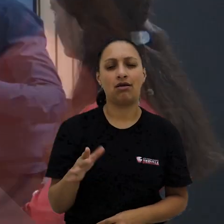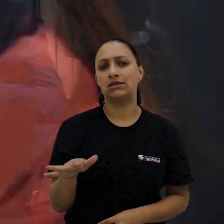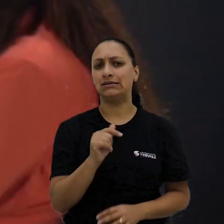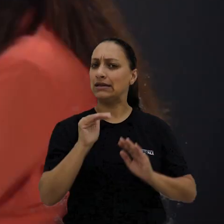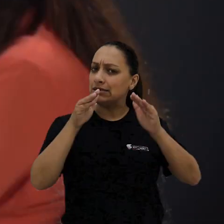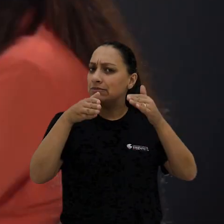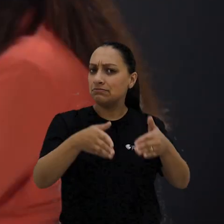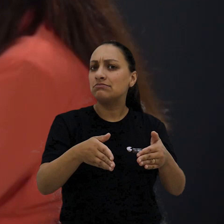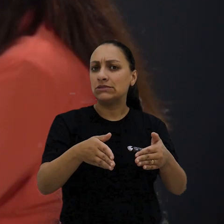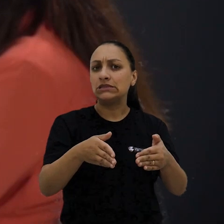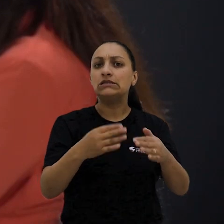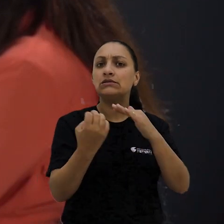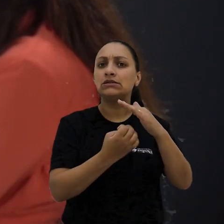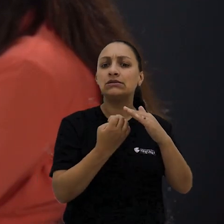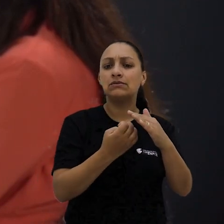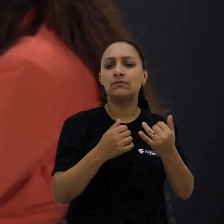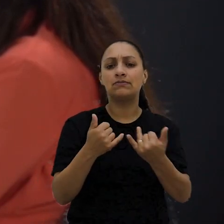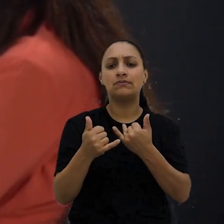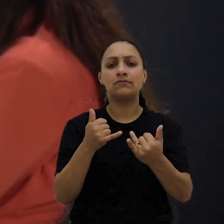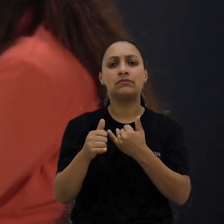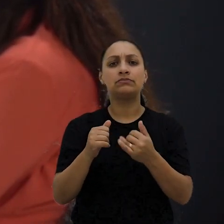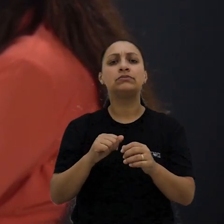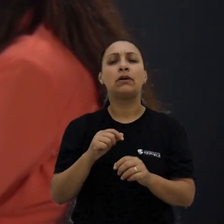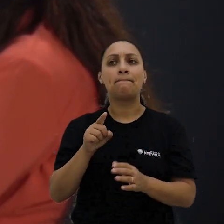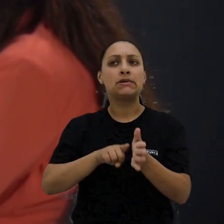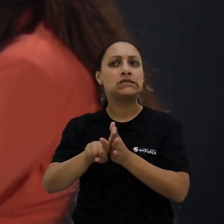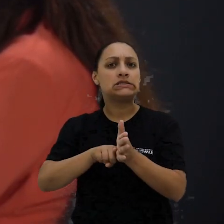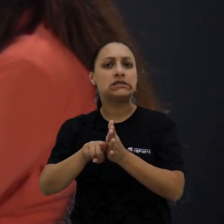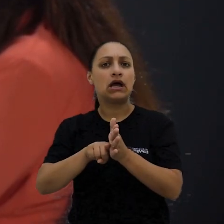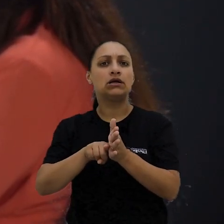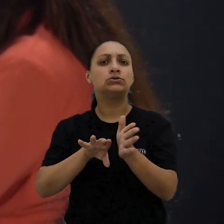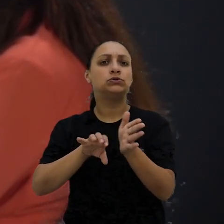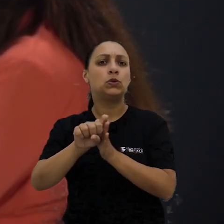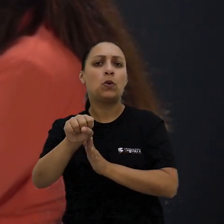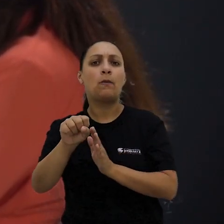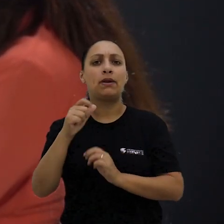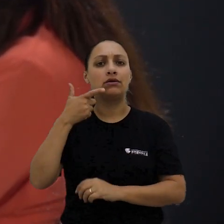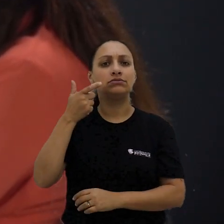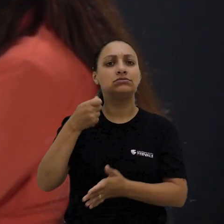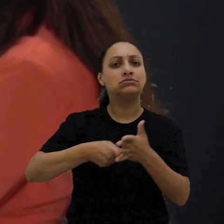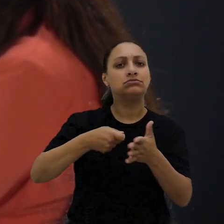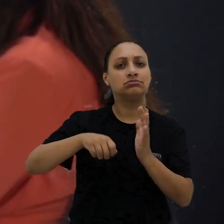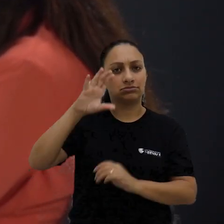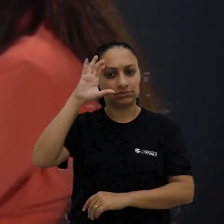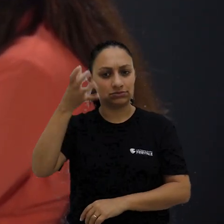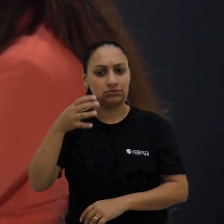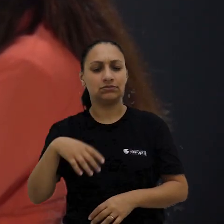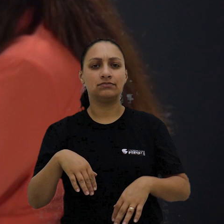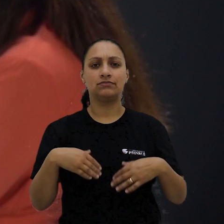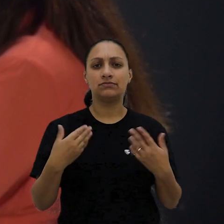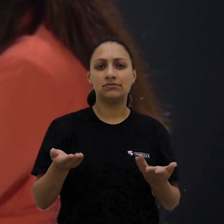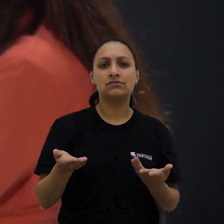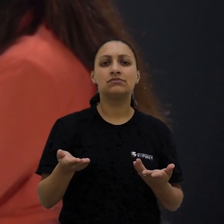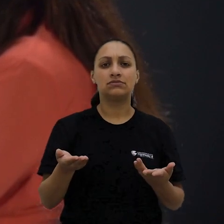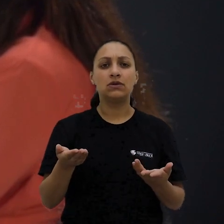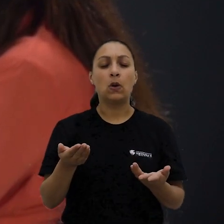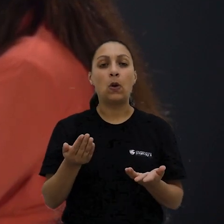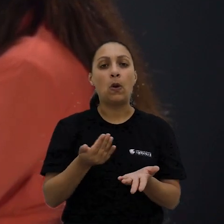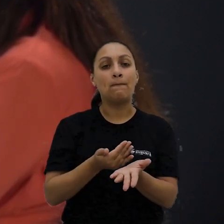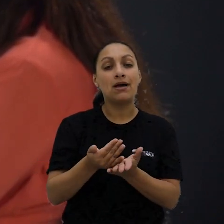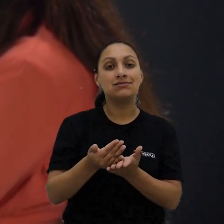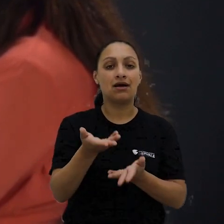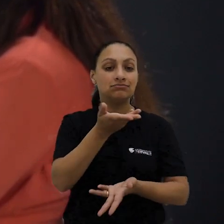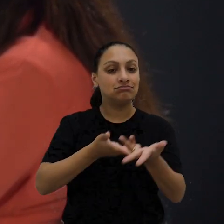são soluções muito específicas, né? Que tu não ia, vou dar um Google para ver se existe uma solução para tal situação. E daí num evento que nem o Café, o Pílulas, tu